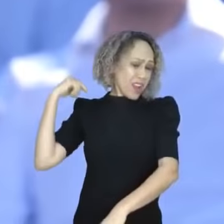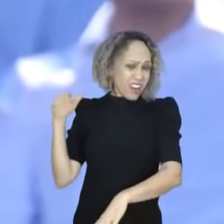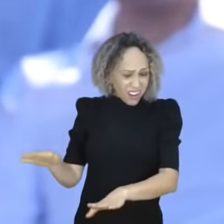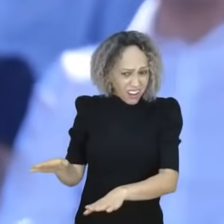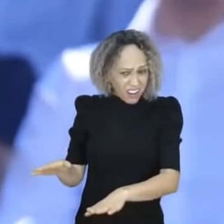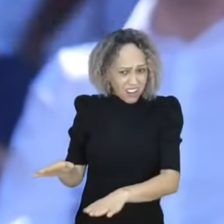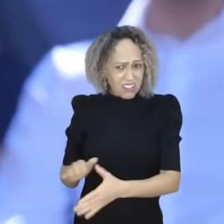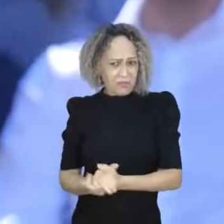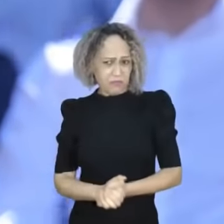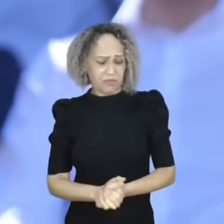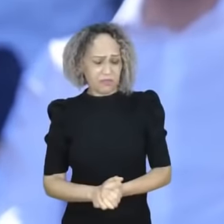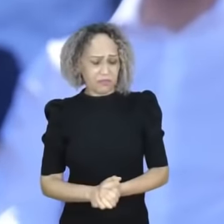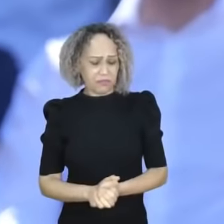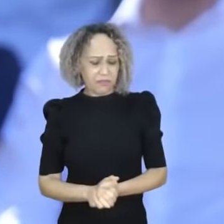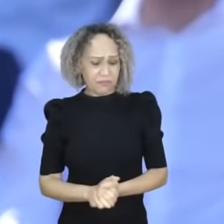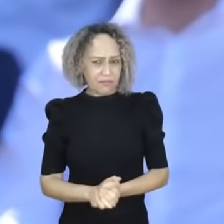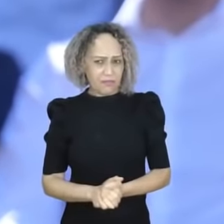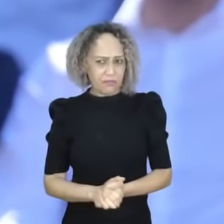de